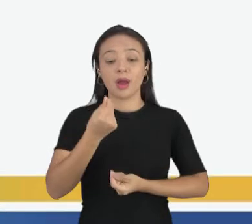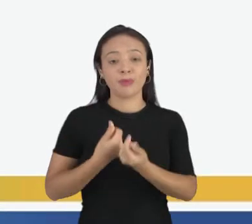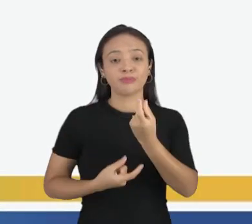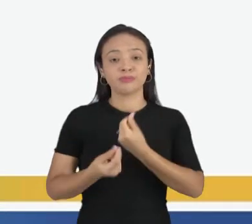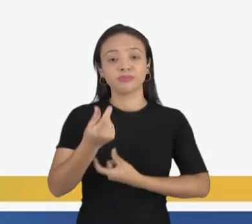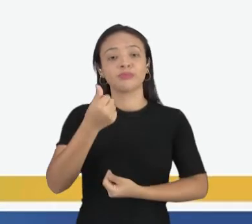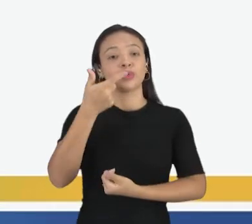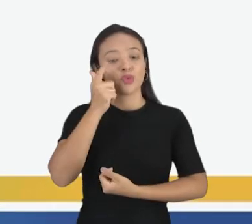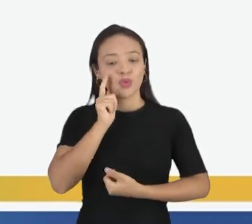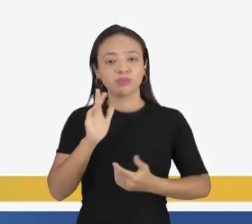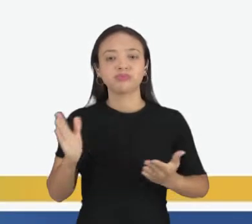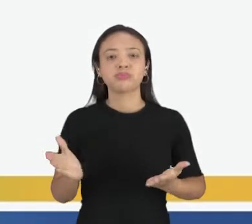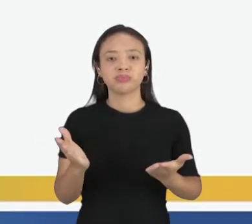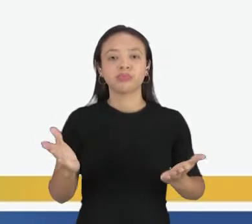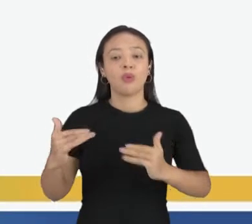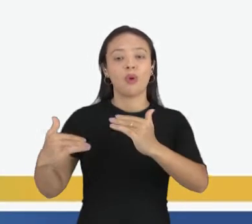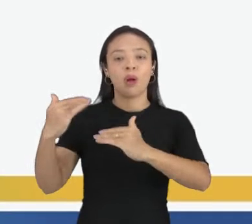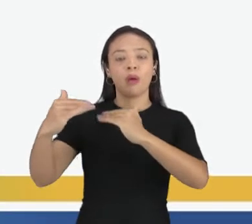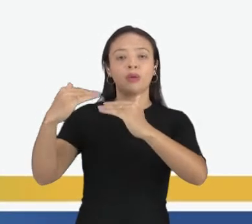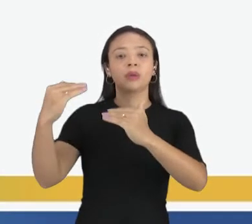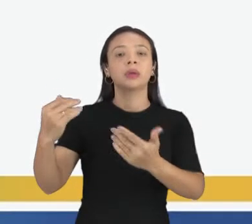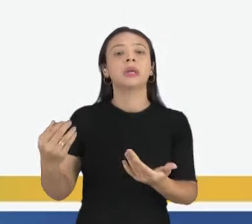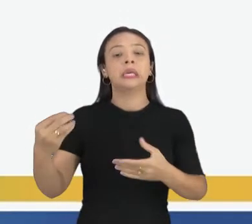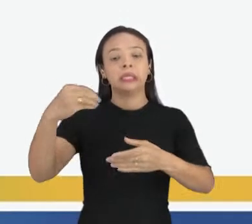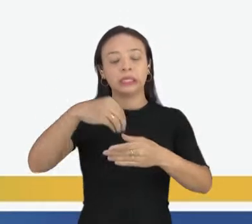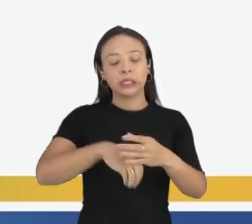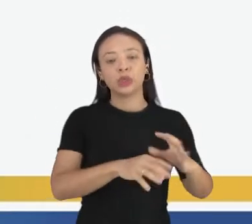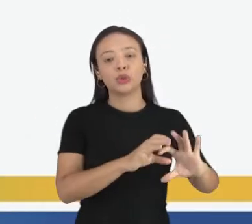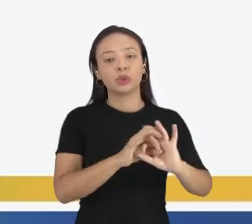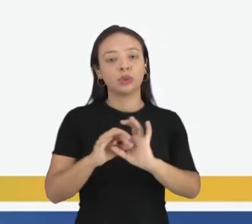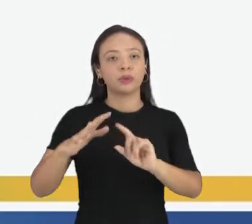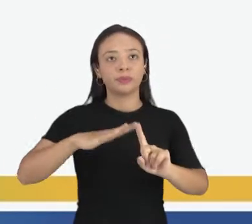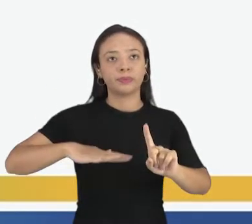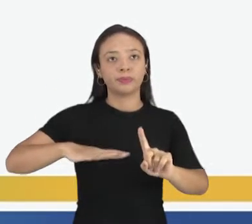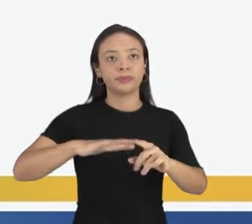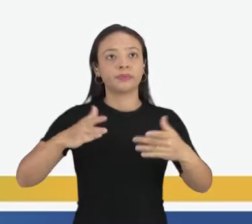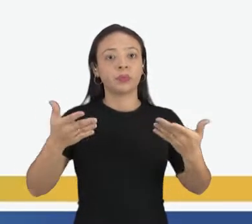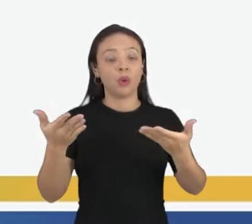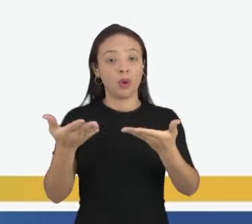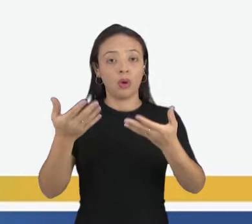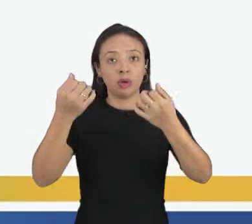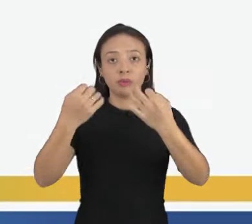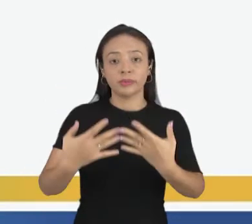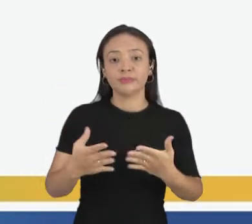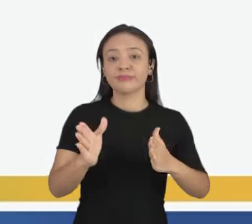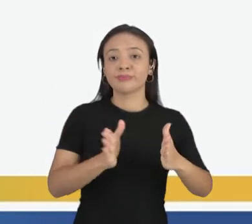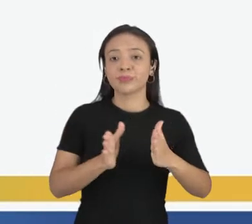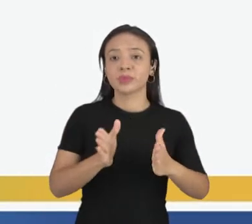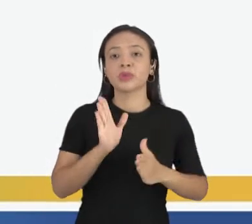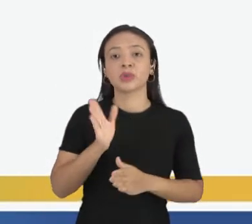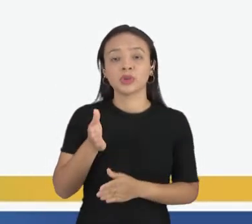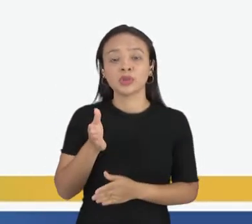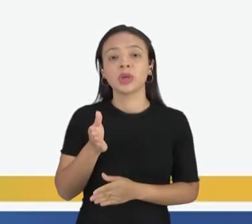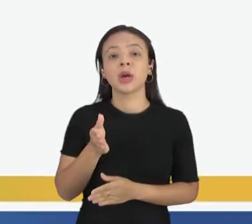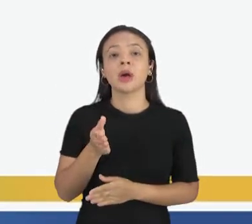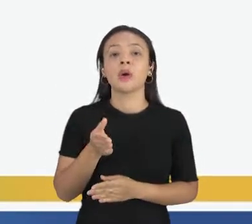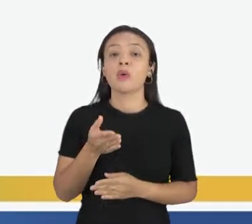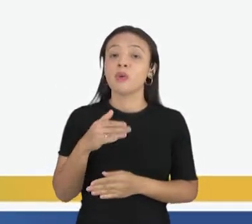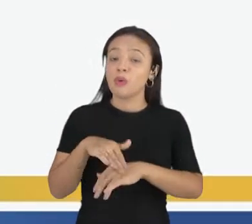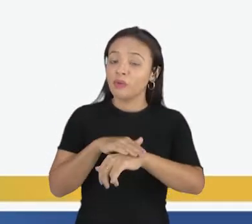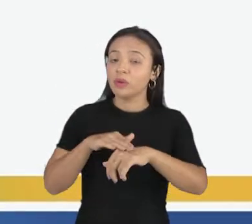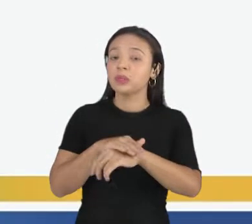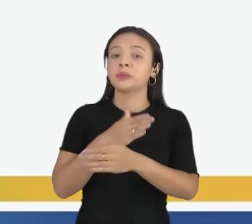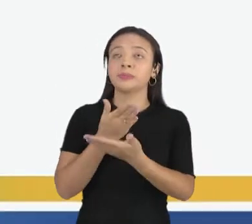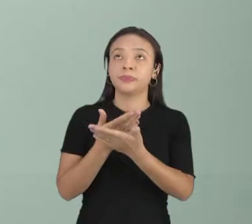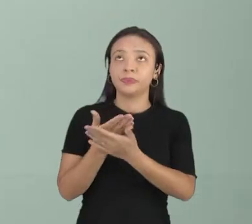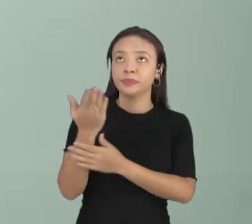aconteça em uma sociedade, tá? E aí, então, a gente vai discutir aqui no período que nós estávamos discutindo em aulas anteriores,